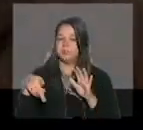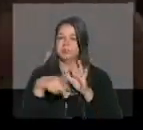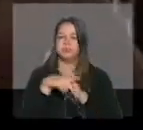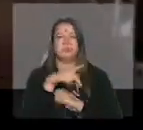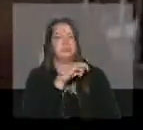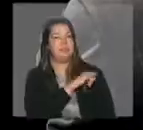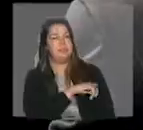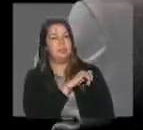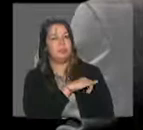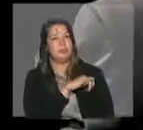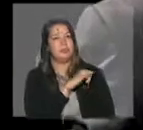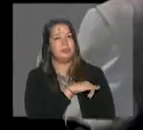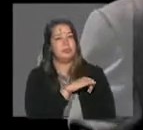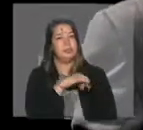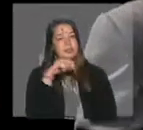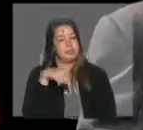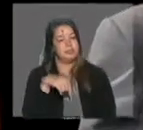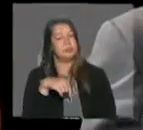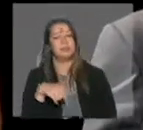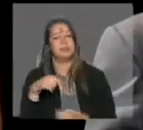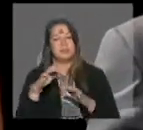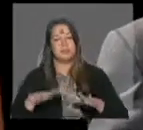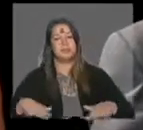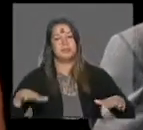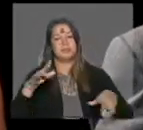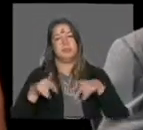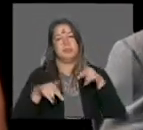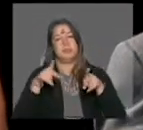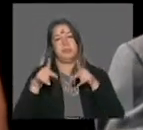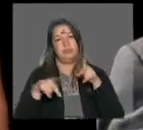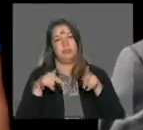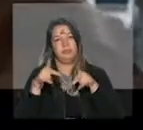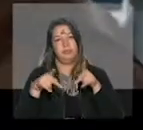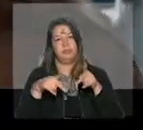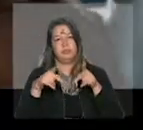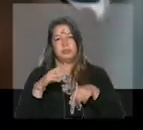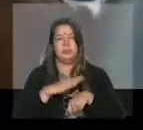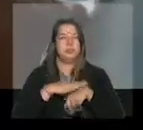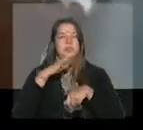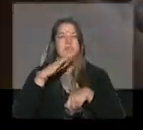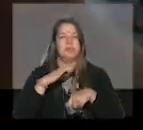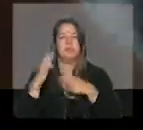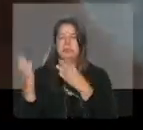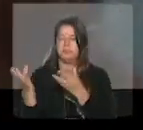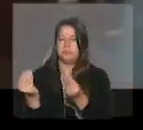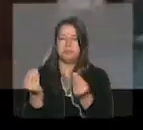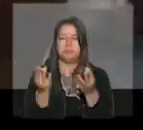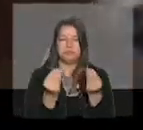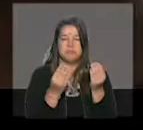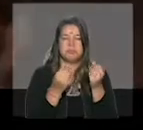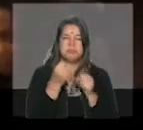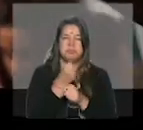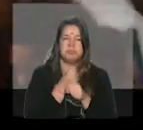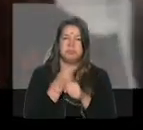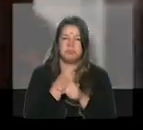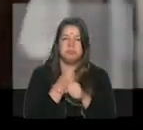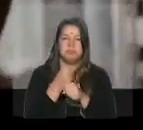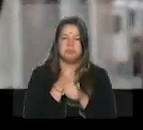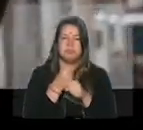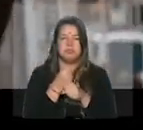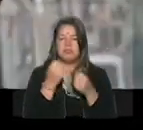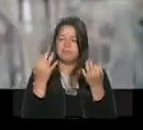padroeiro do Rio de Janeiro, desta carioca nação, por mais tantos e tantos